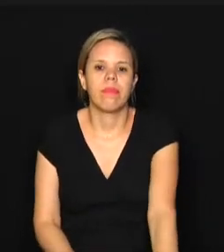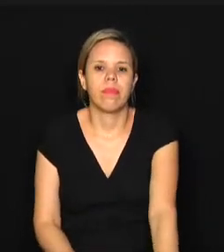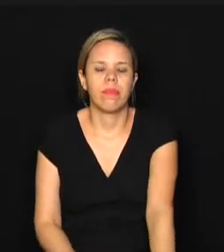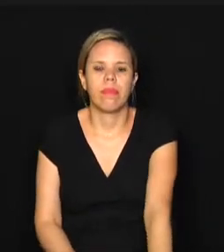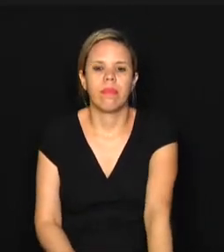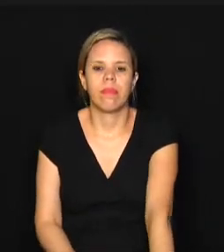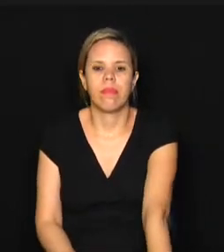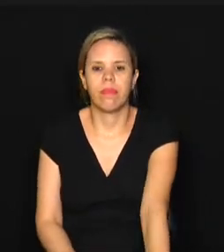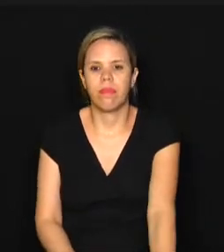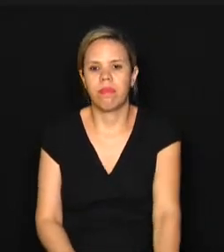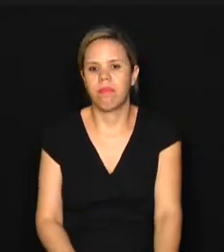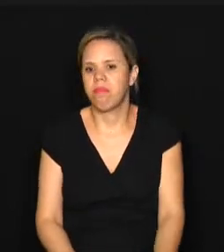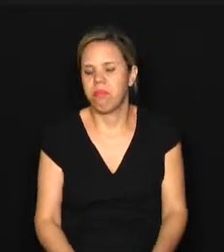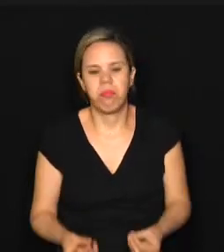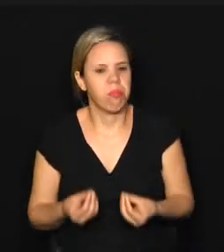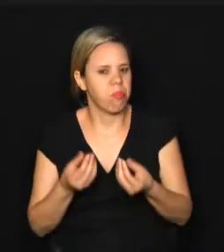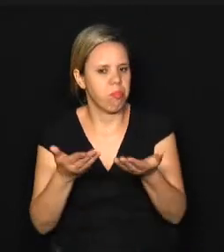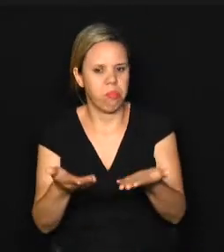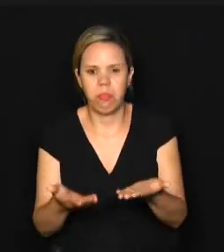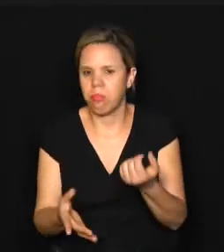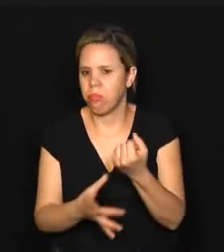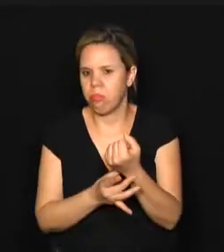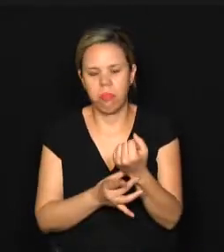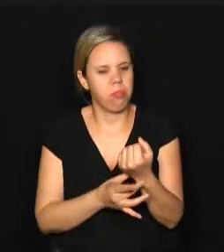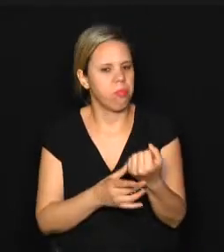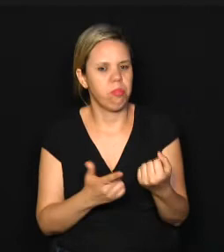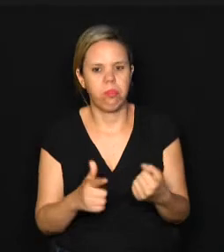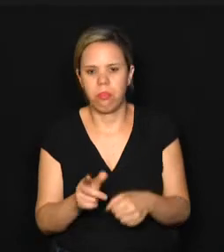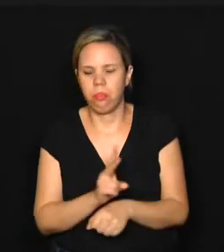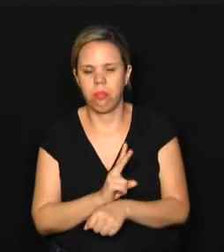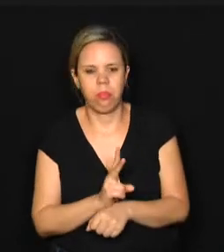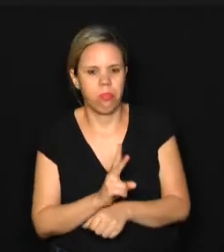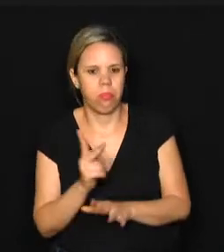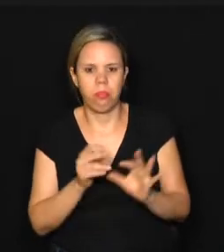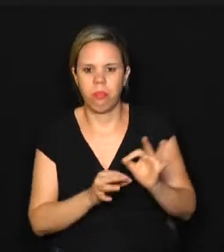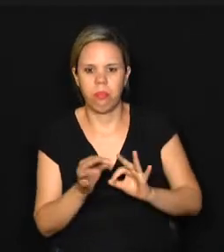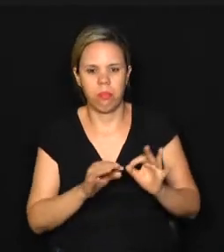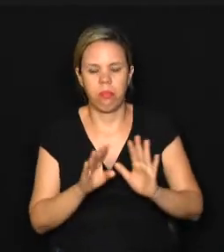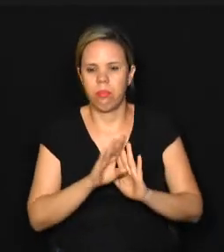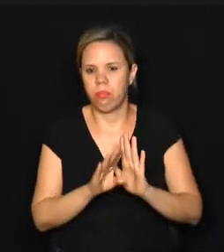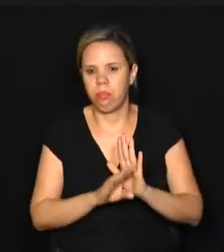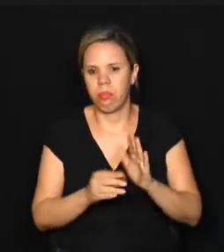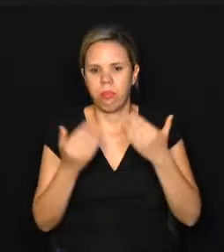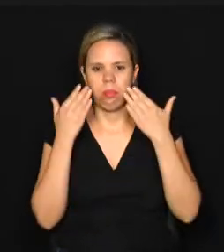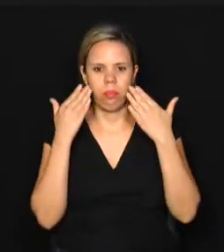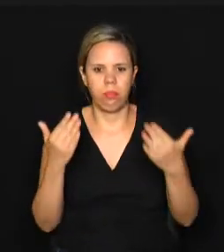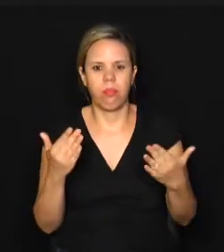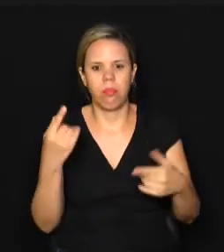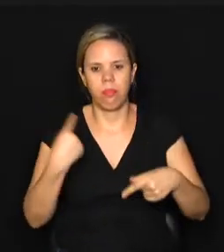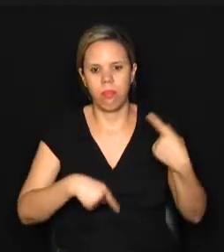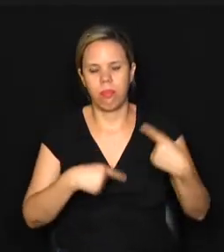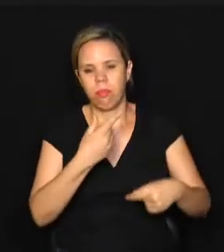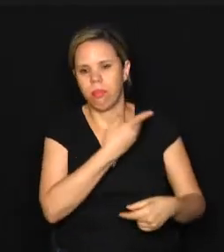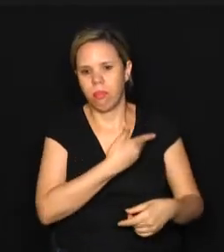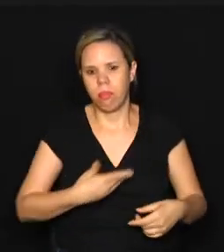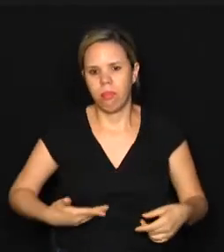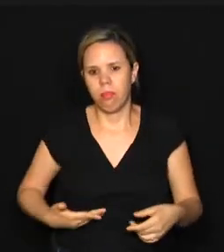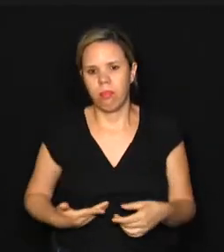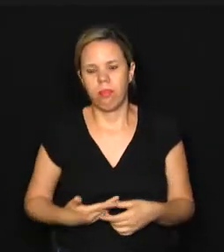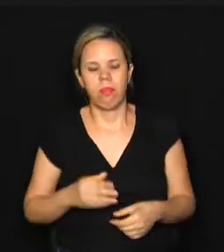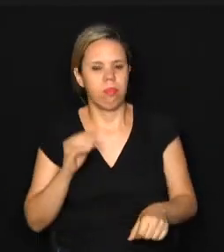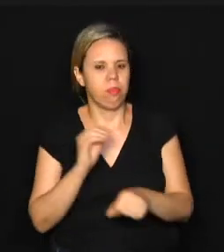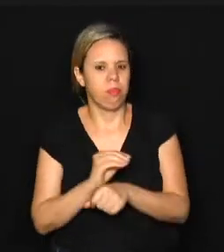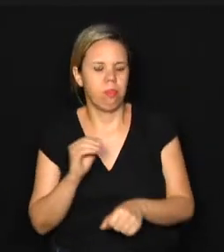Então, se quer oferecer segurança hídrica, eu acho que a primeira coisa que deveria se pensar é um programa público, né? Uma política pública para proteger